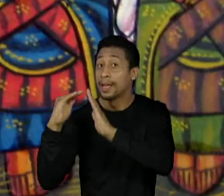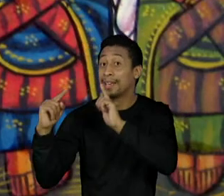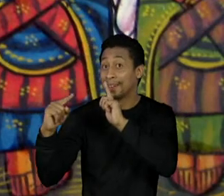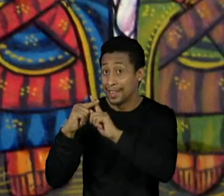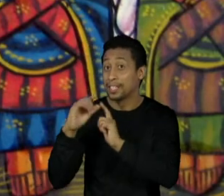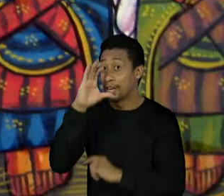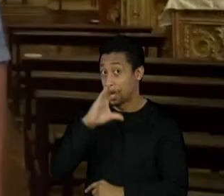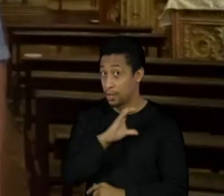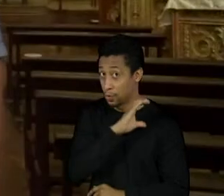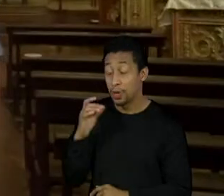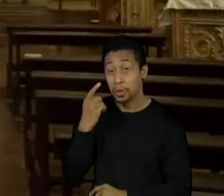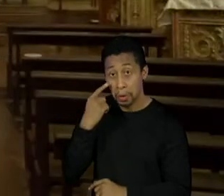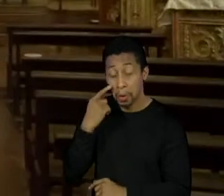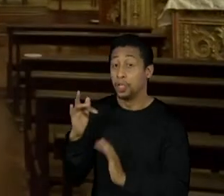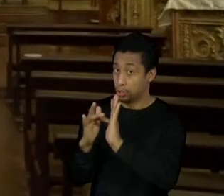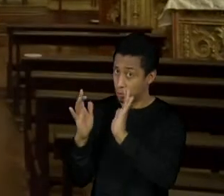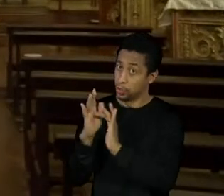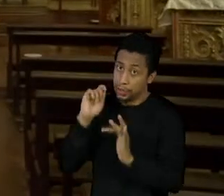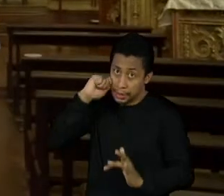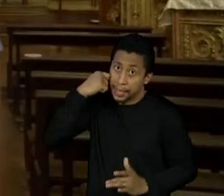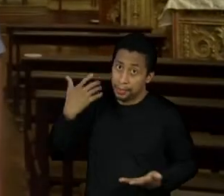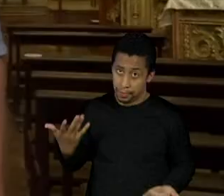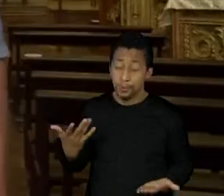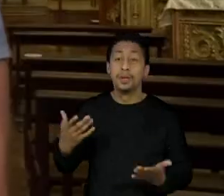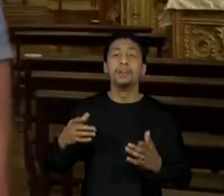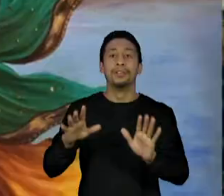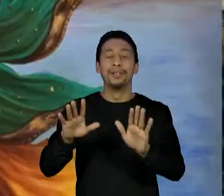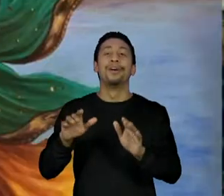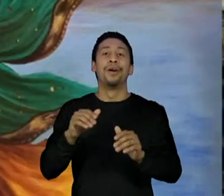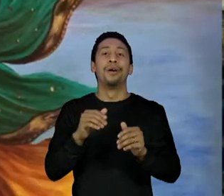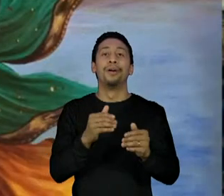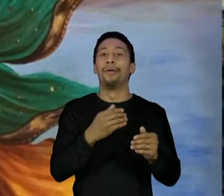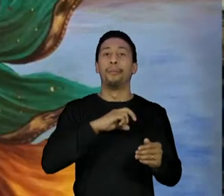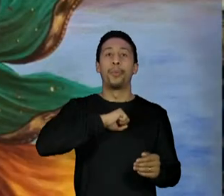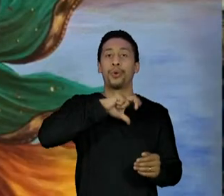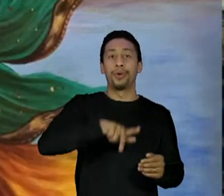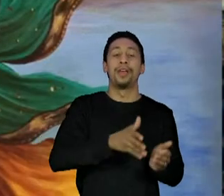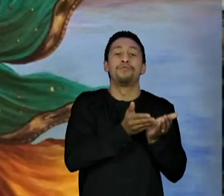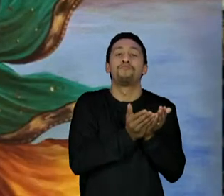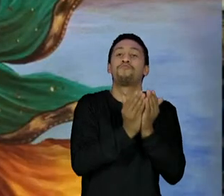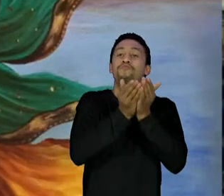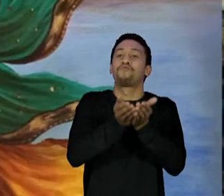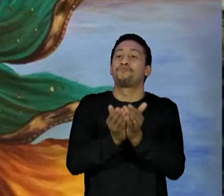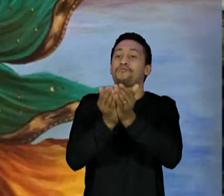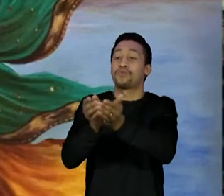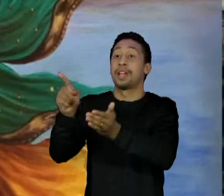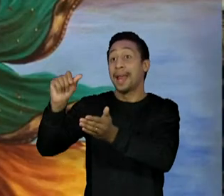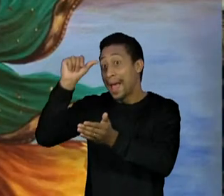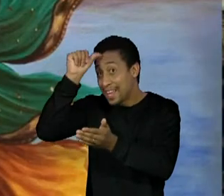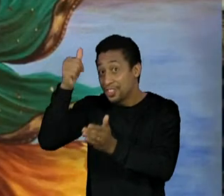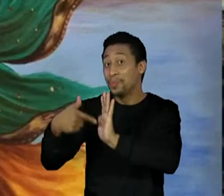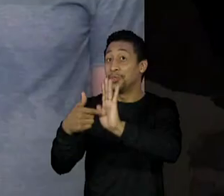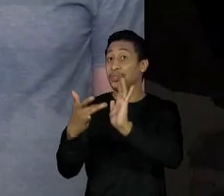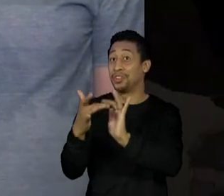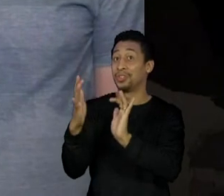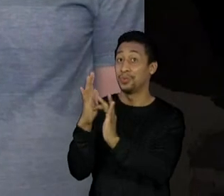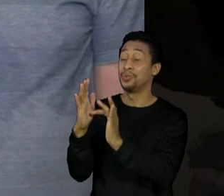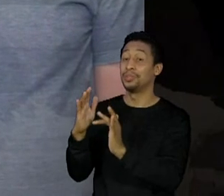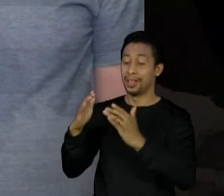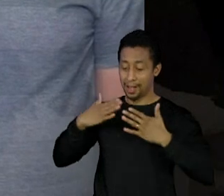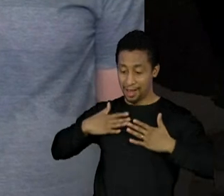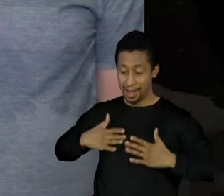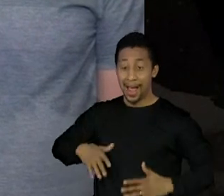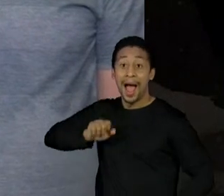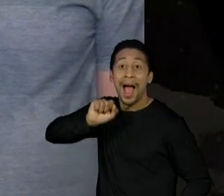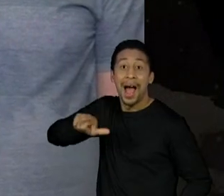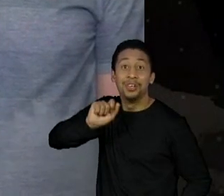esse Cristo, ele é negro. O mesmo fenômeno aconteceu quando os portugueses chegaram na Índia. Jesus começou a ser representado como indiano. Então é comum essa mudança,